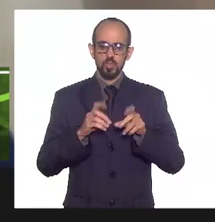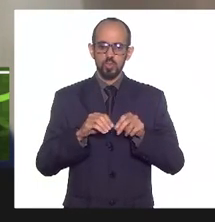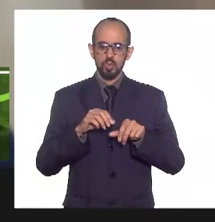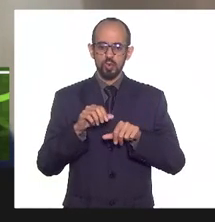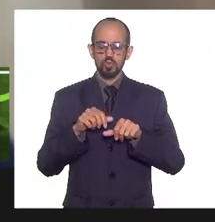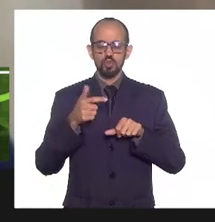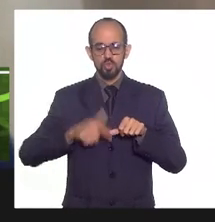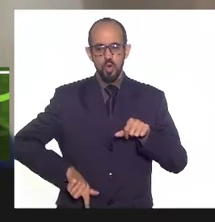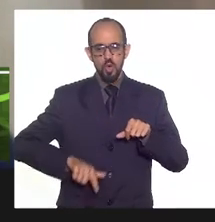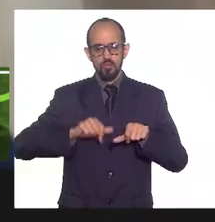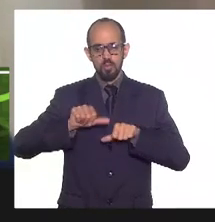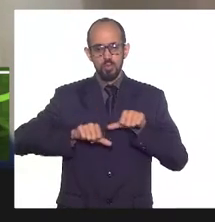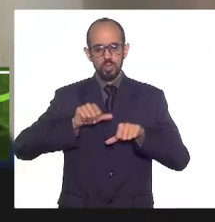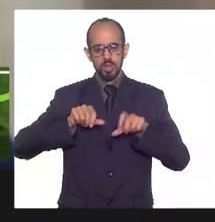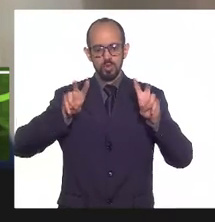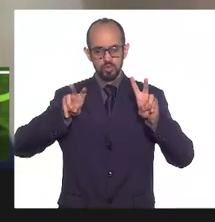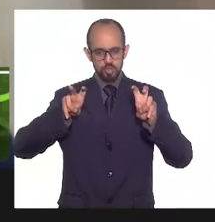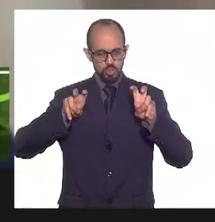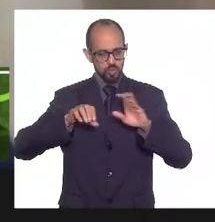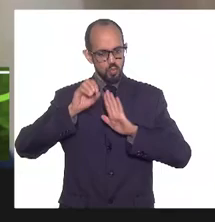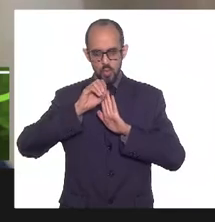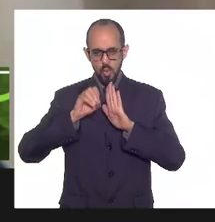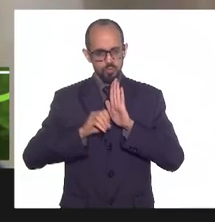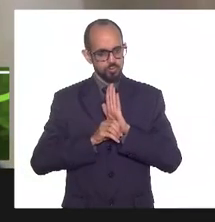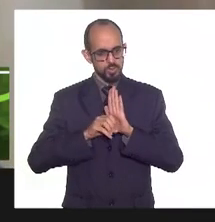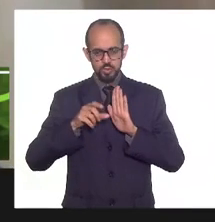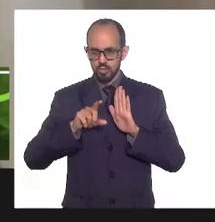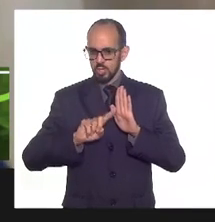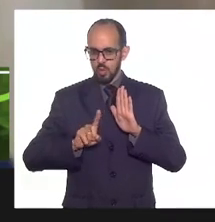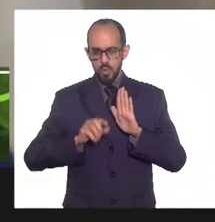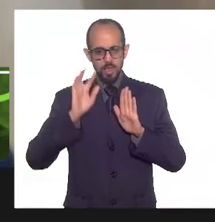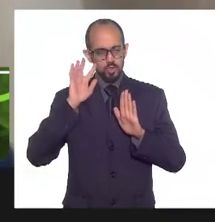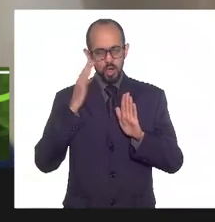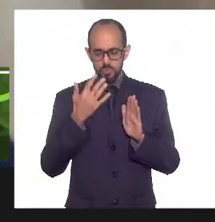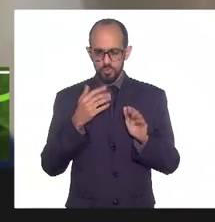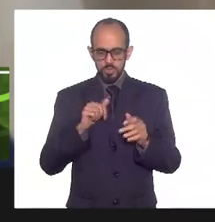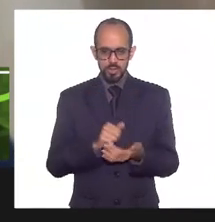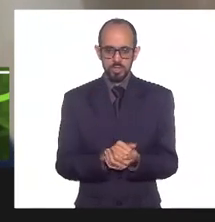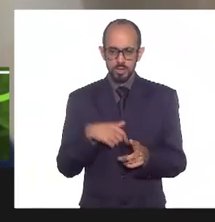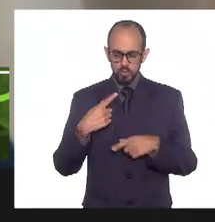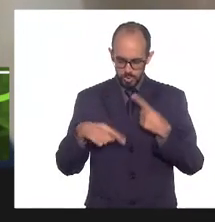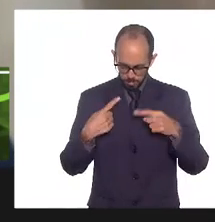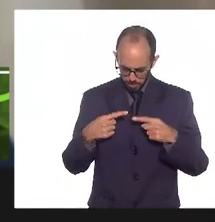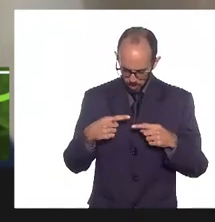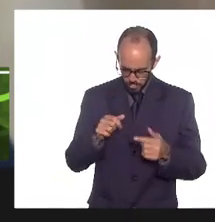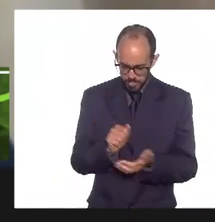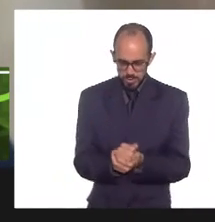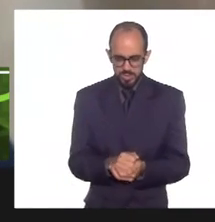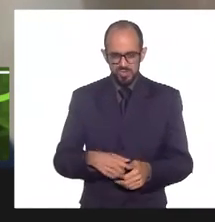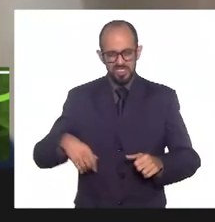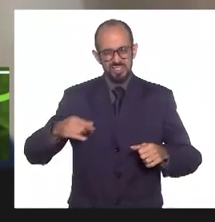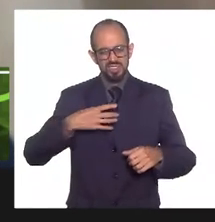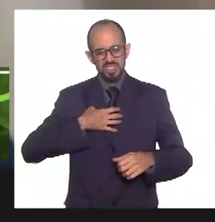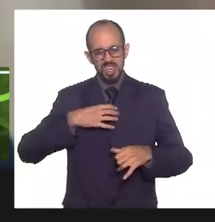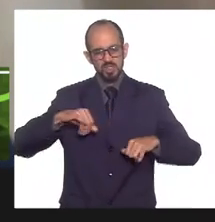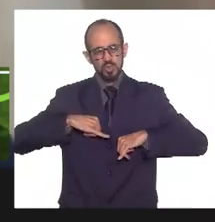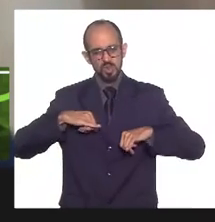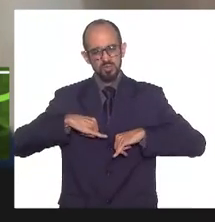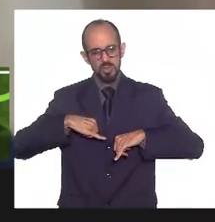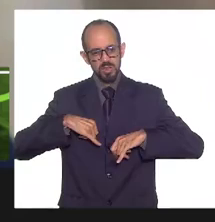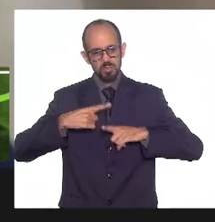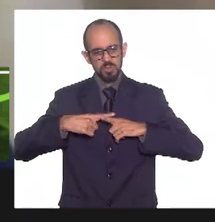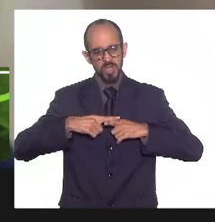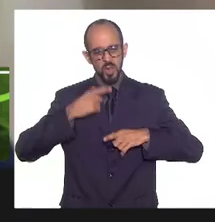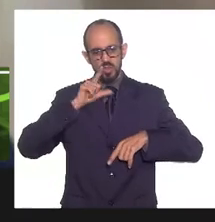um ofício não resolve então coisas nesse sentido machucam muito porque arrumar o dinheiro é a coisa mais difícil do